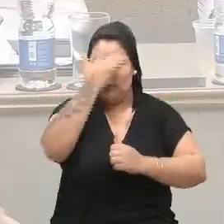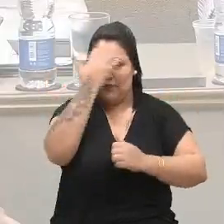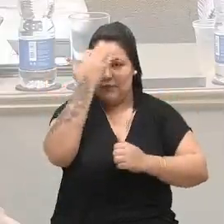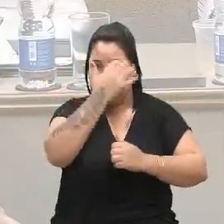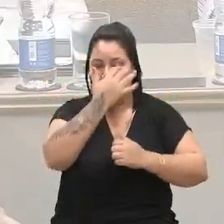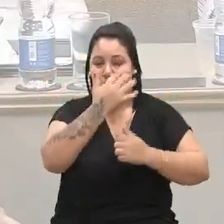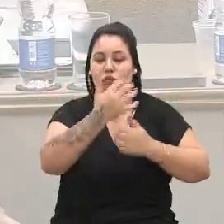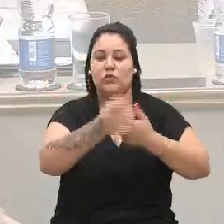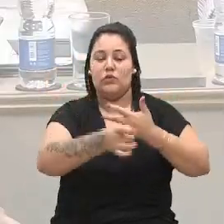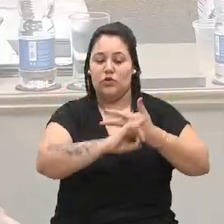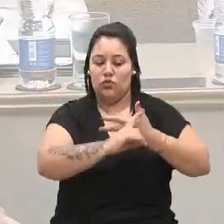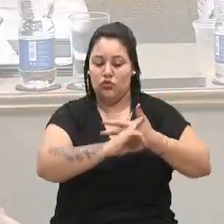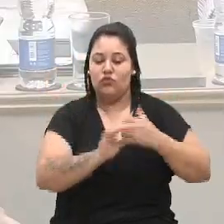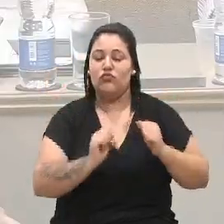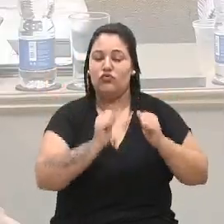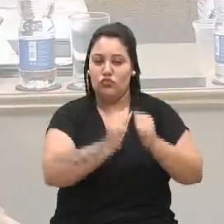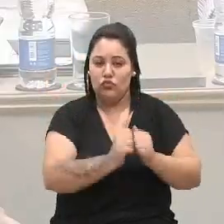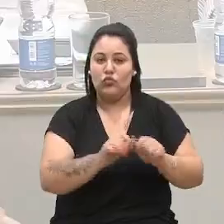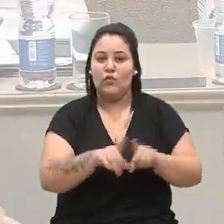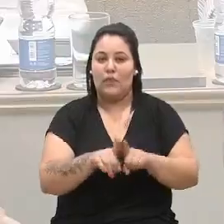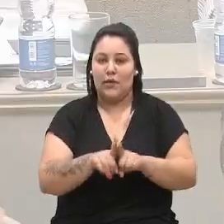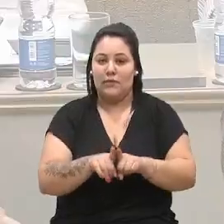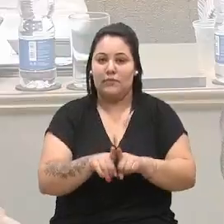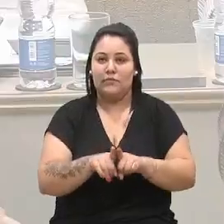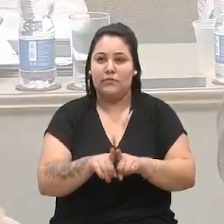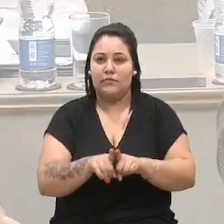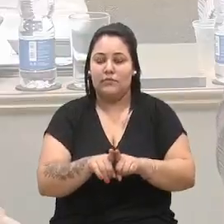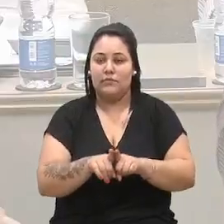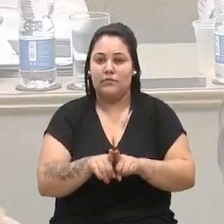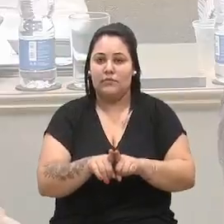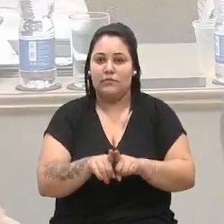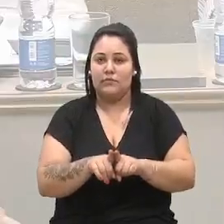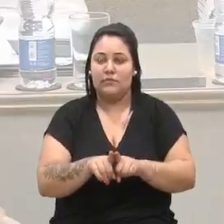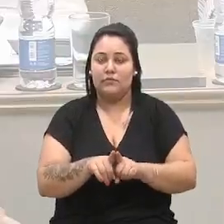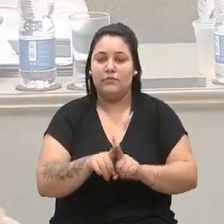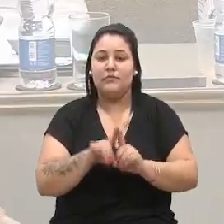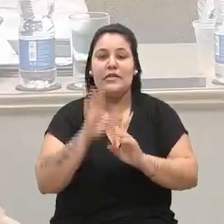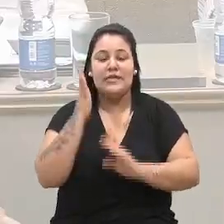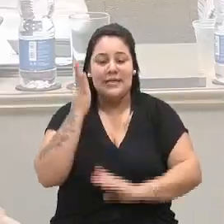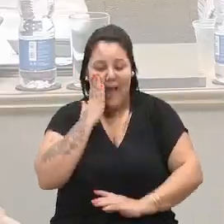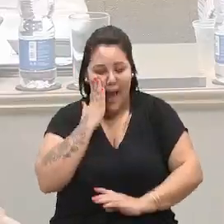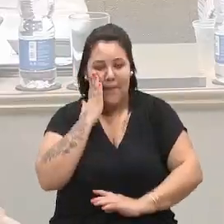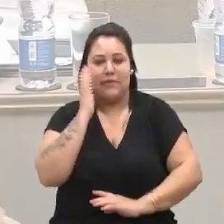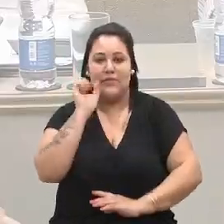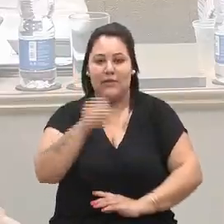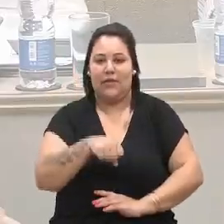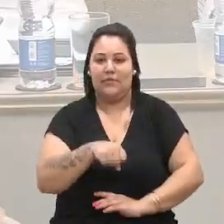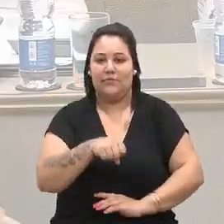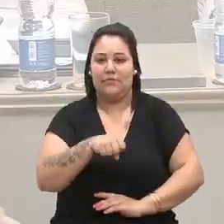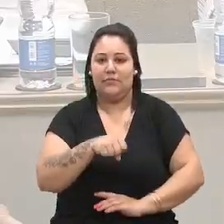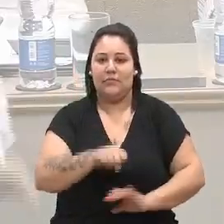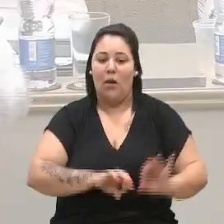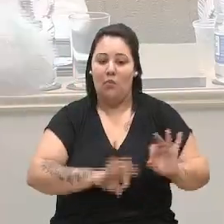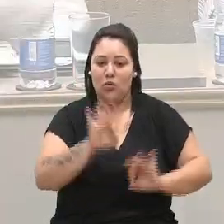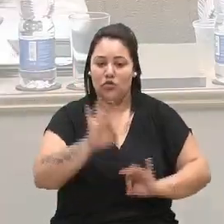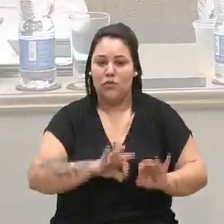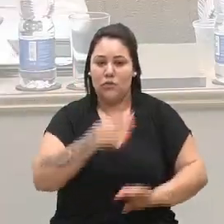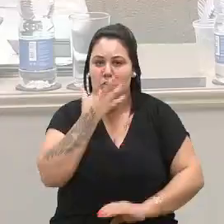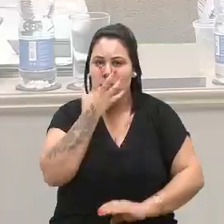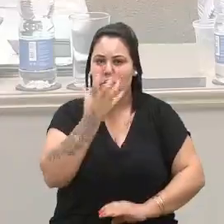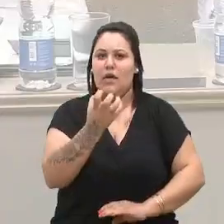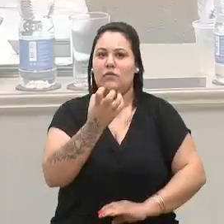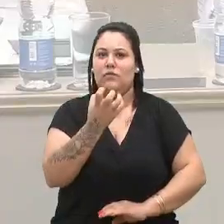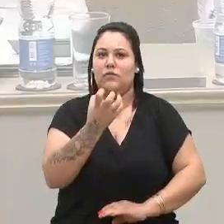junto, é sabido que é um projeto sério, é